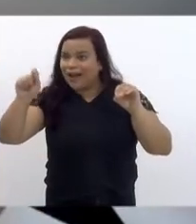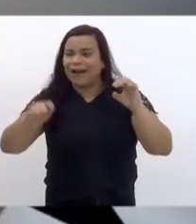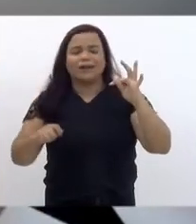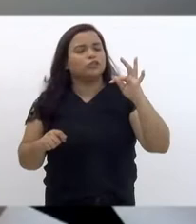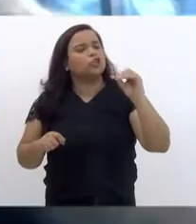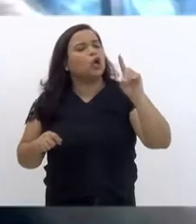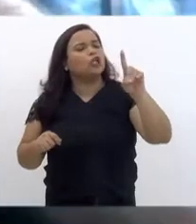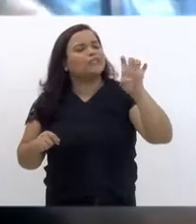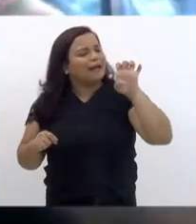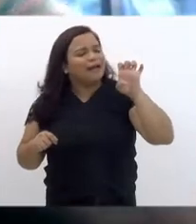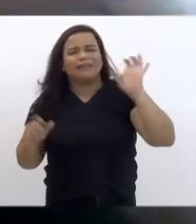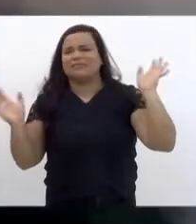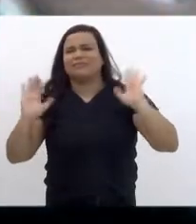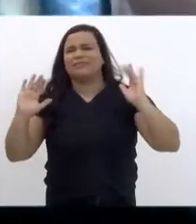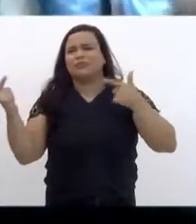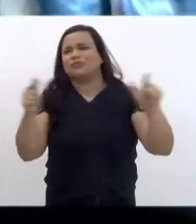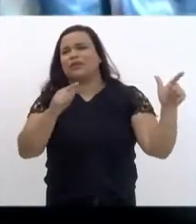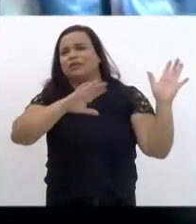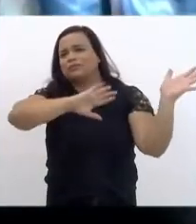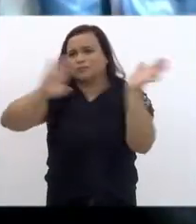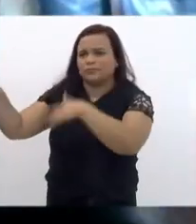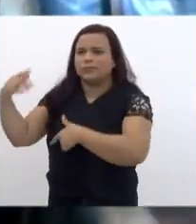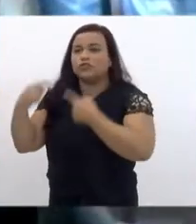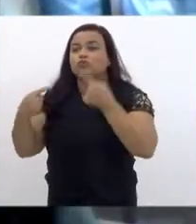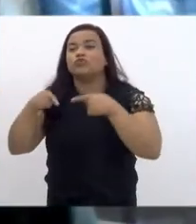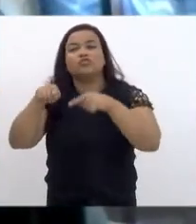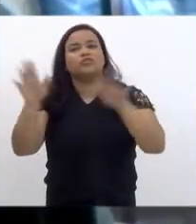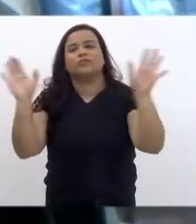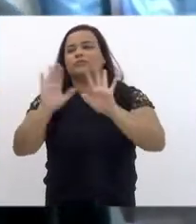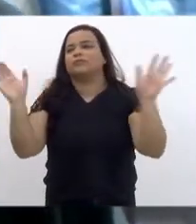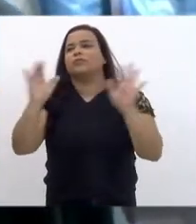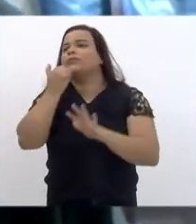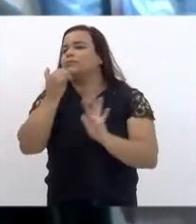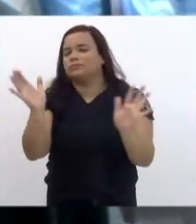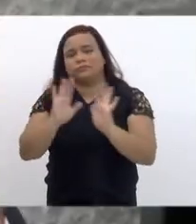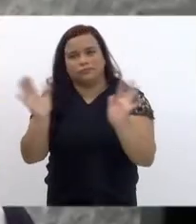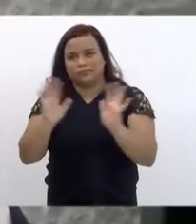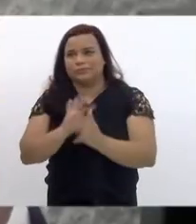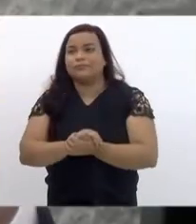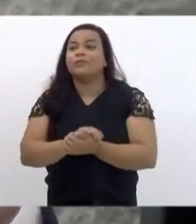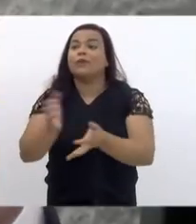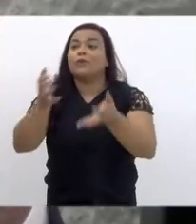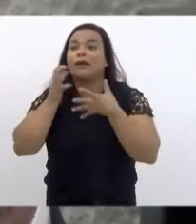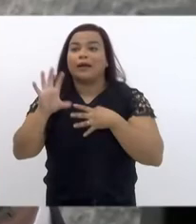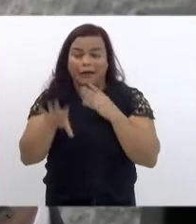pelo amor de Deus, não existe, vamos isso, discutir isso agora. Não vamos entrar nisso, não, porque senão vai acabar a sessão.